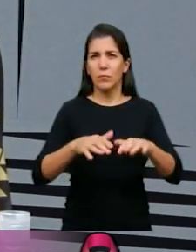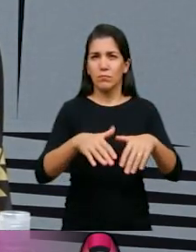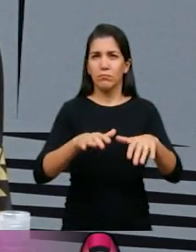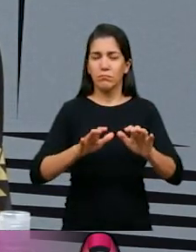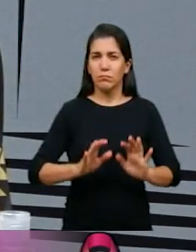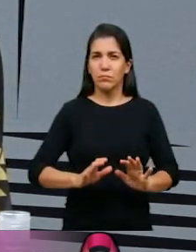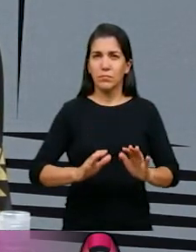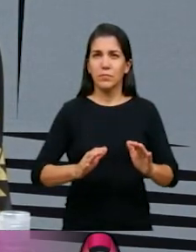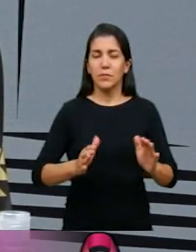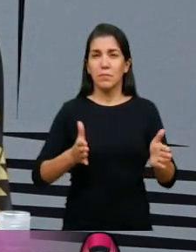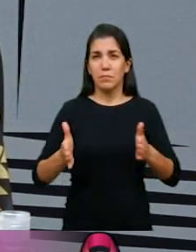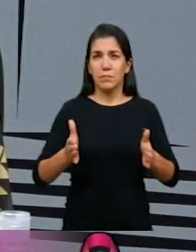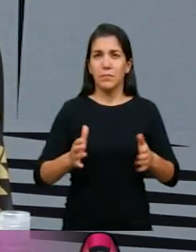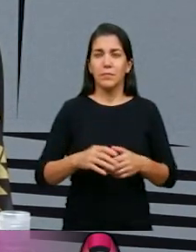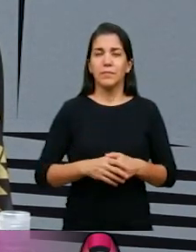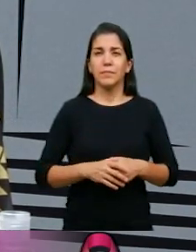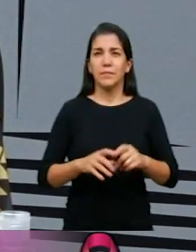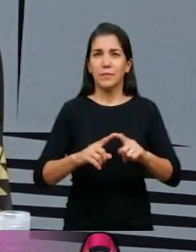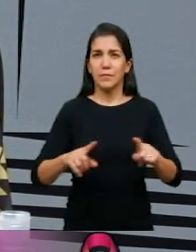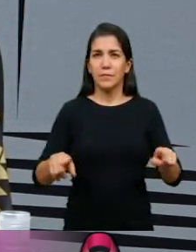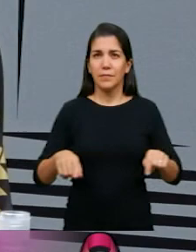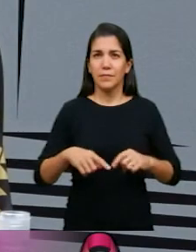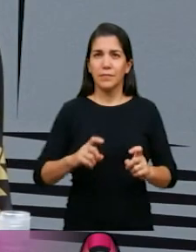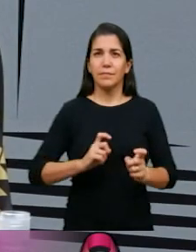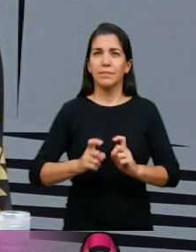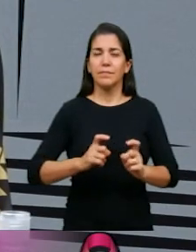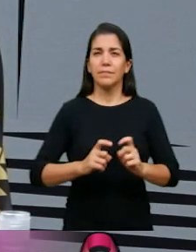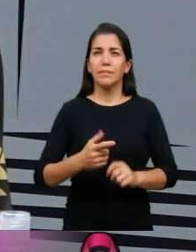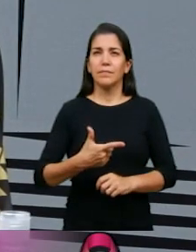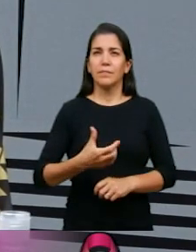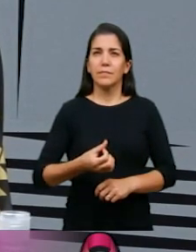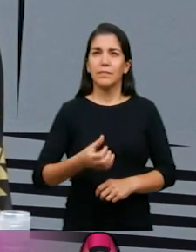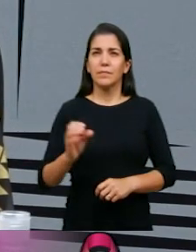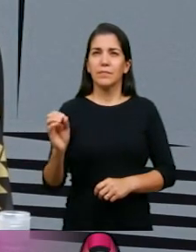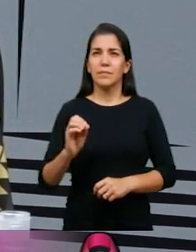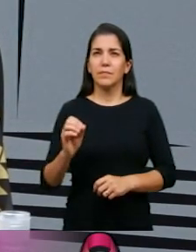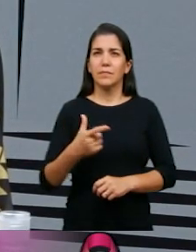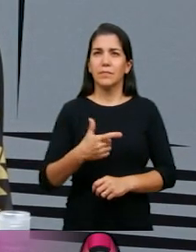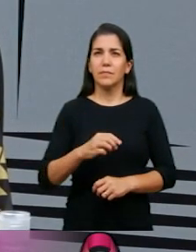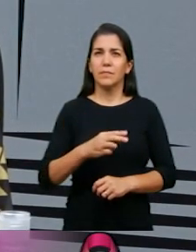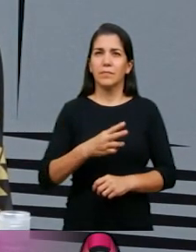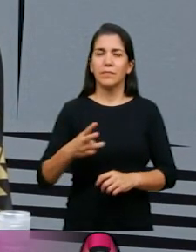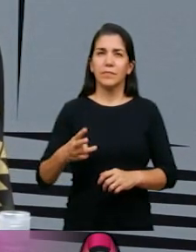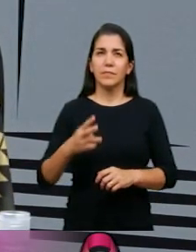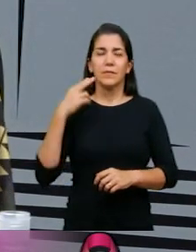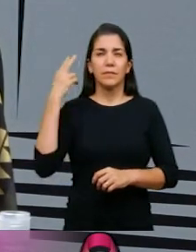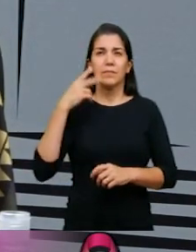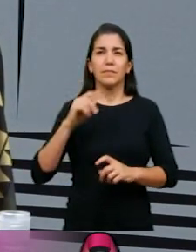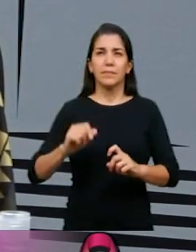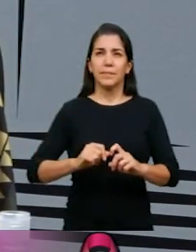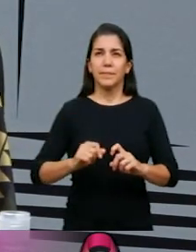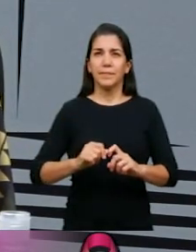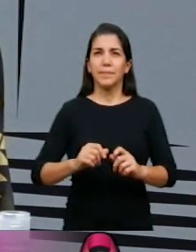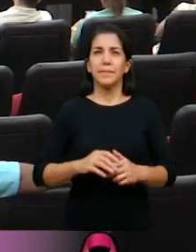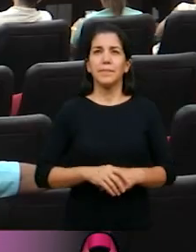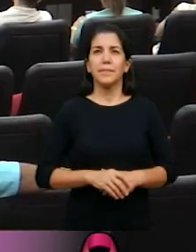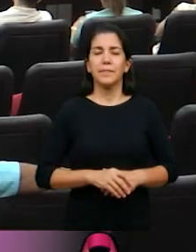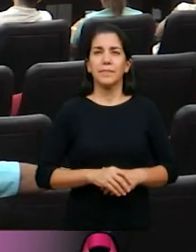no referido período. Sala das Sessões, 26 de outubro de 2023. Arlindo Araújo, vereador, MDB.